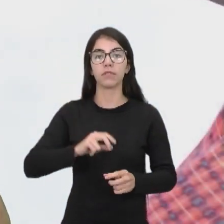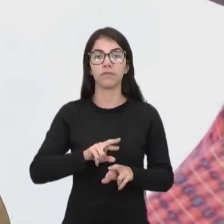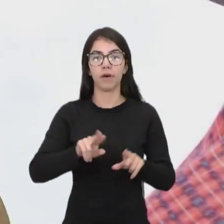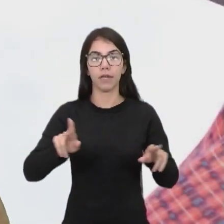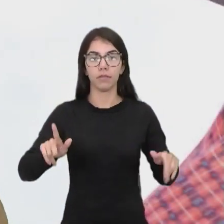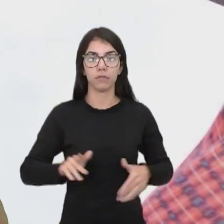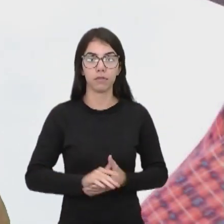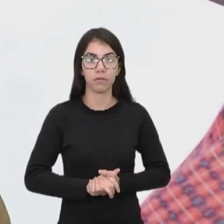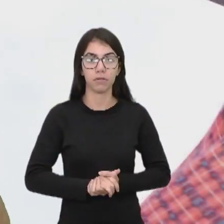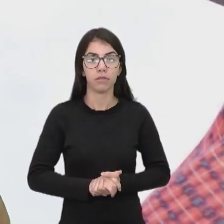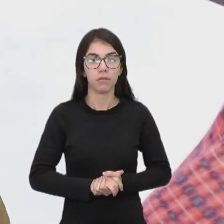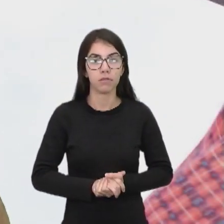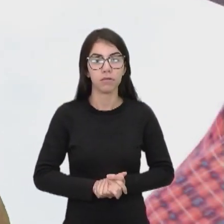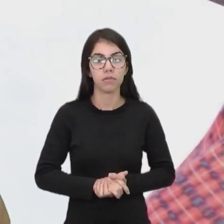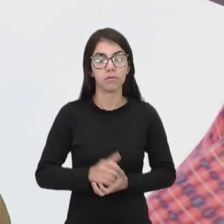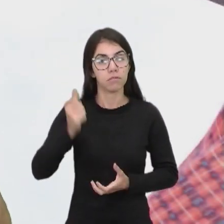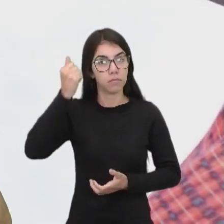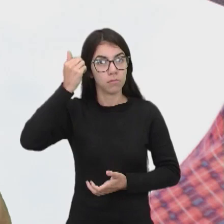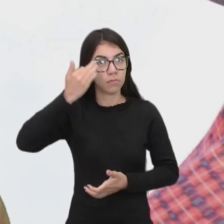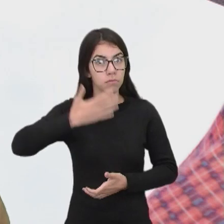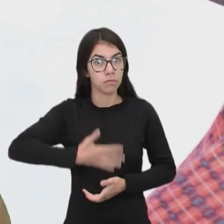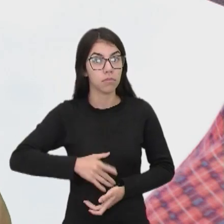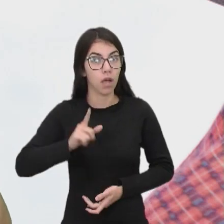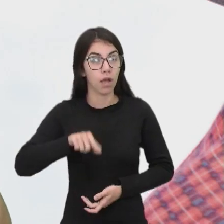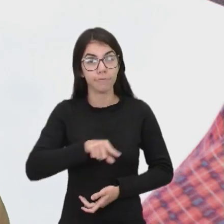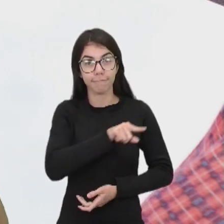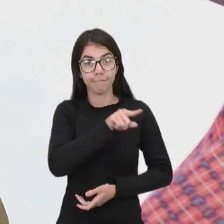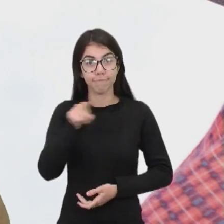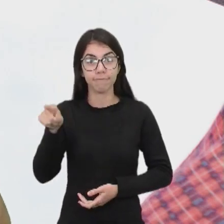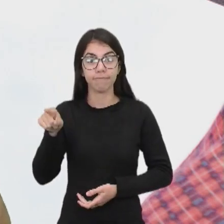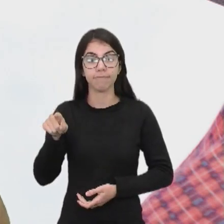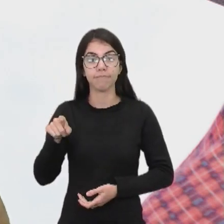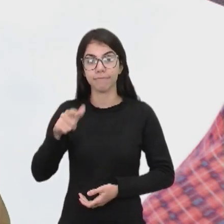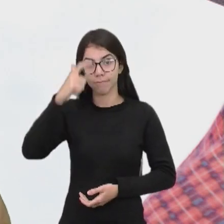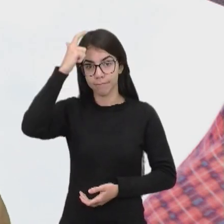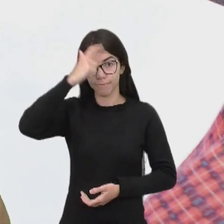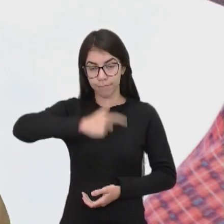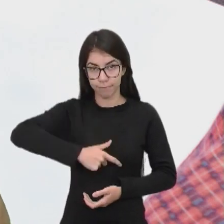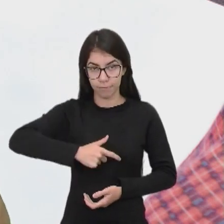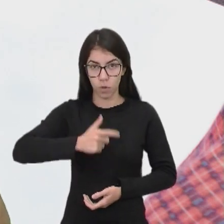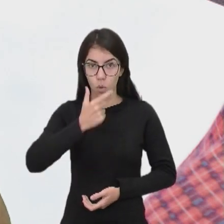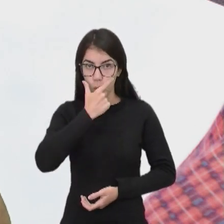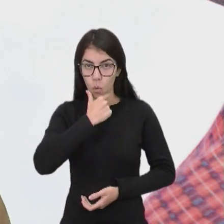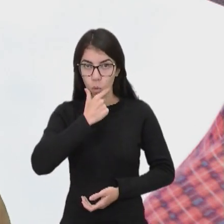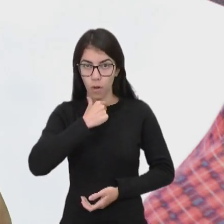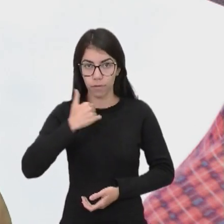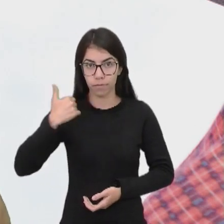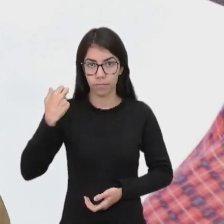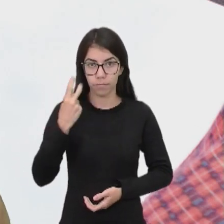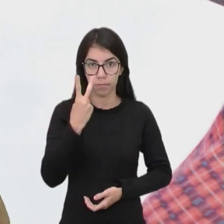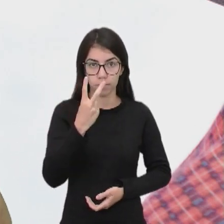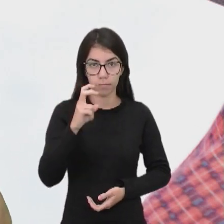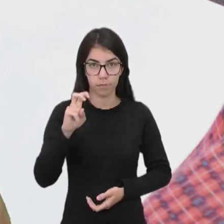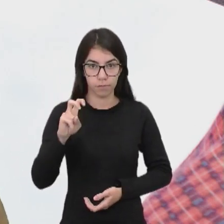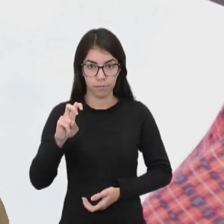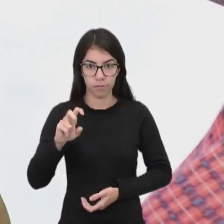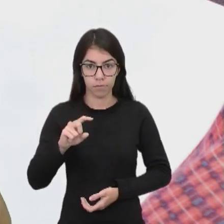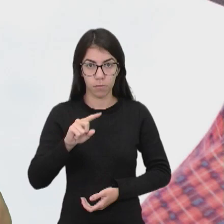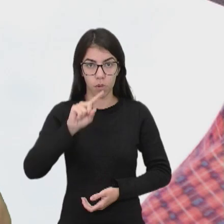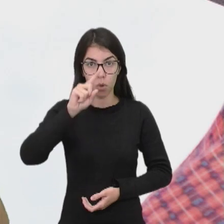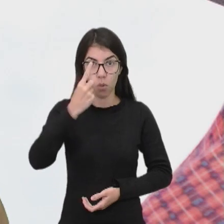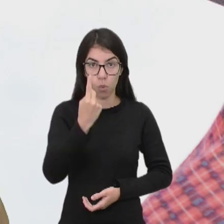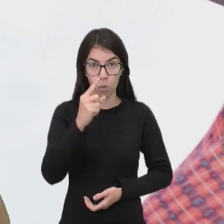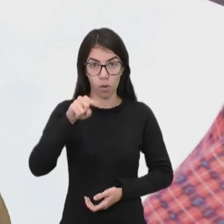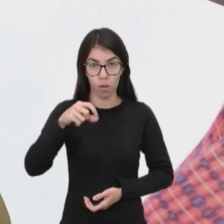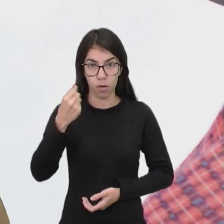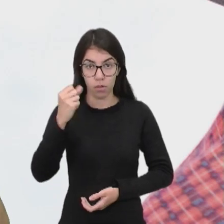pouquinho, fazer minha audiodescrição, né, para vocês. Eu sou um homem de 52 anos, 1,89 m de